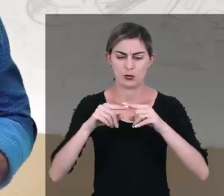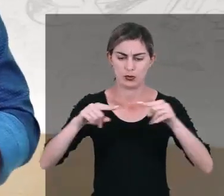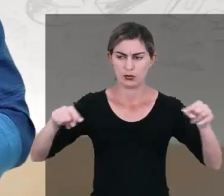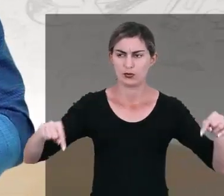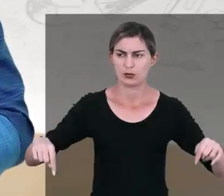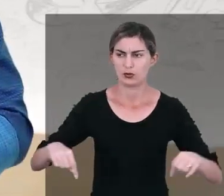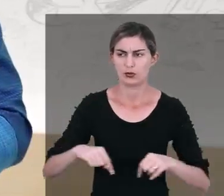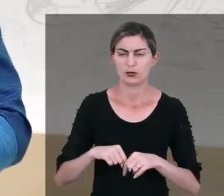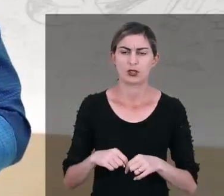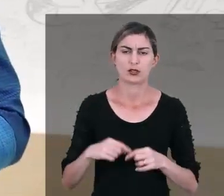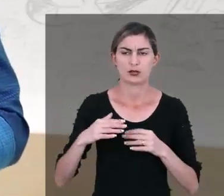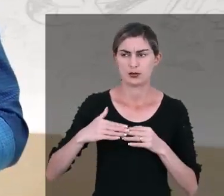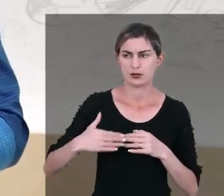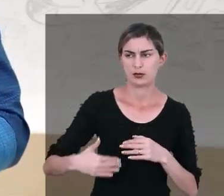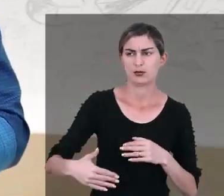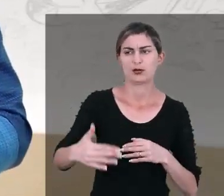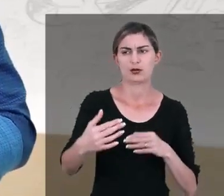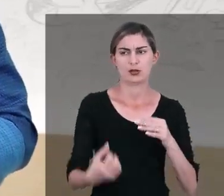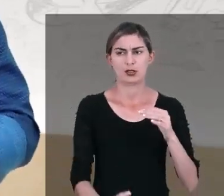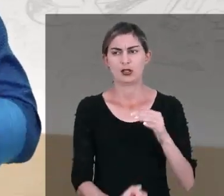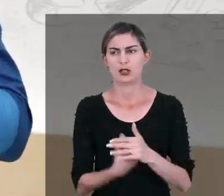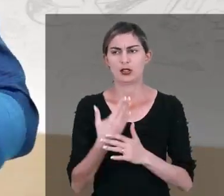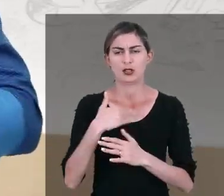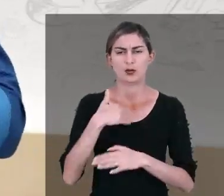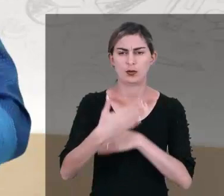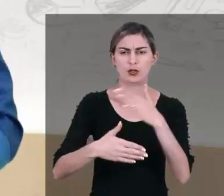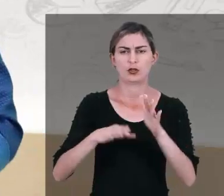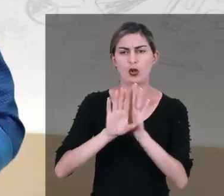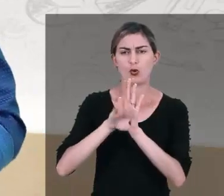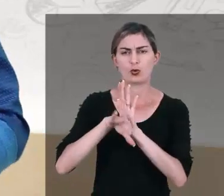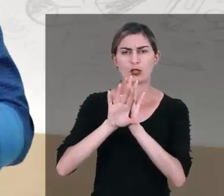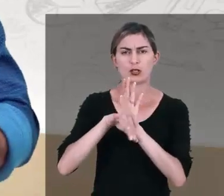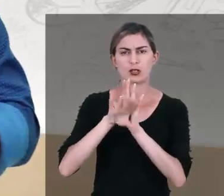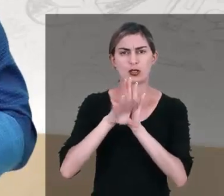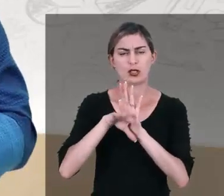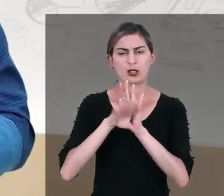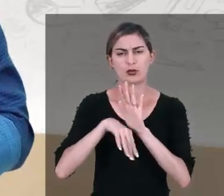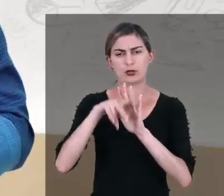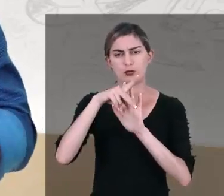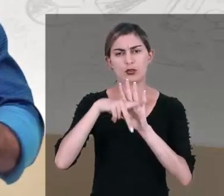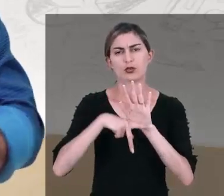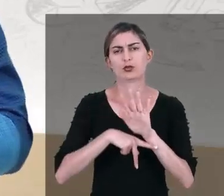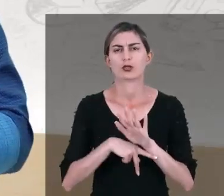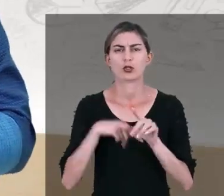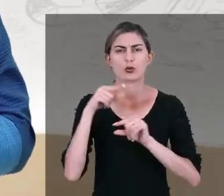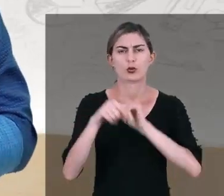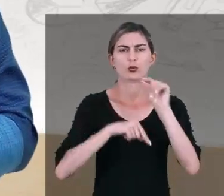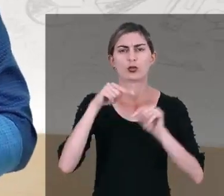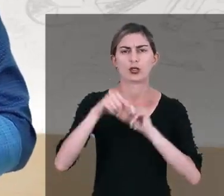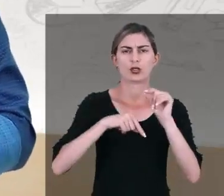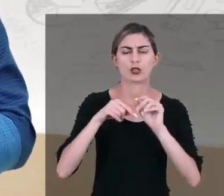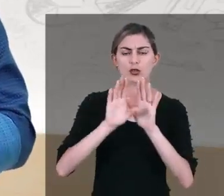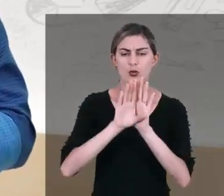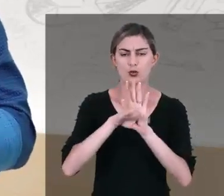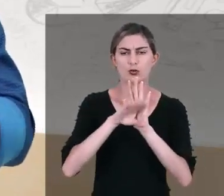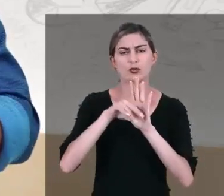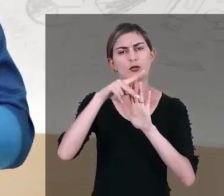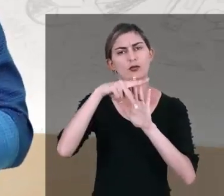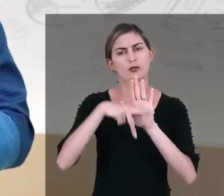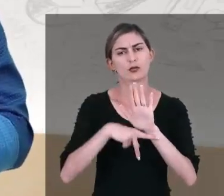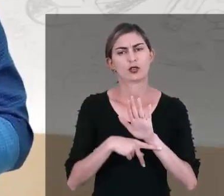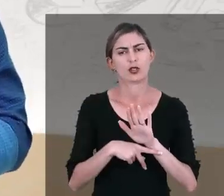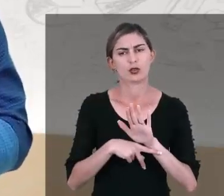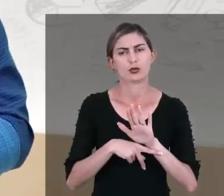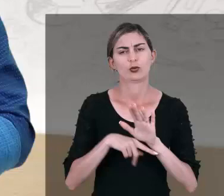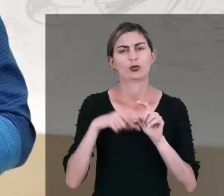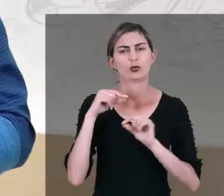né? Então, através disso, nós vamos criar um processo de conceituação do projeto. E o que é essa conceituação?